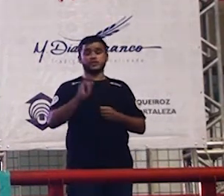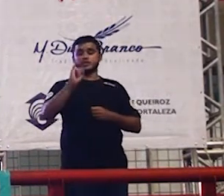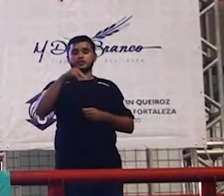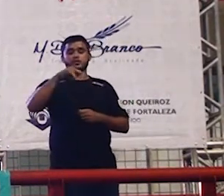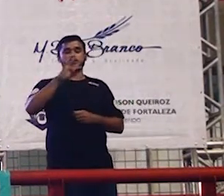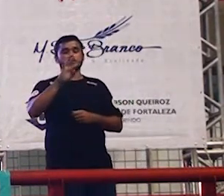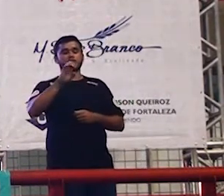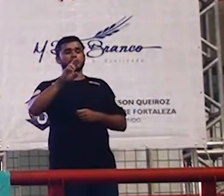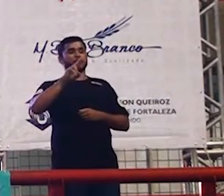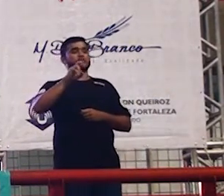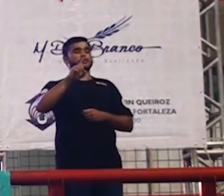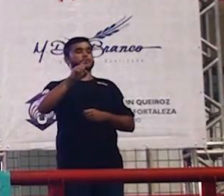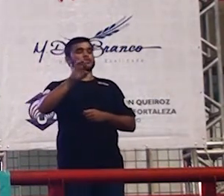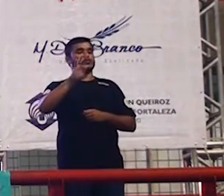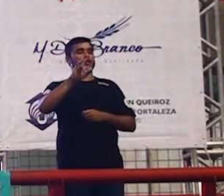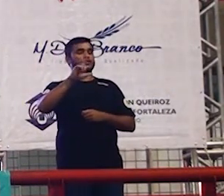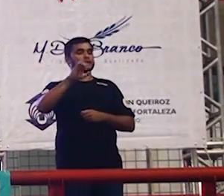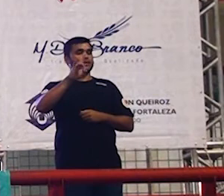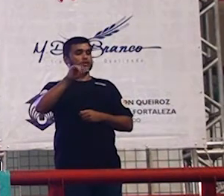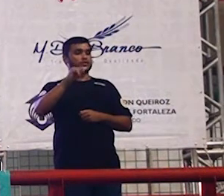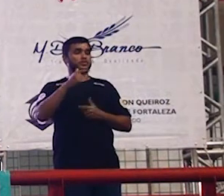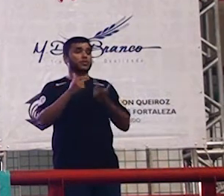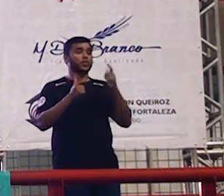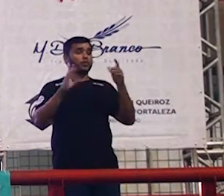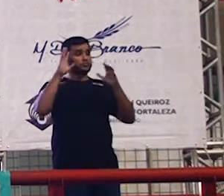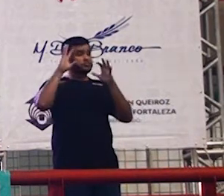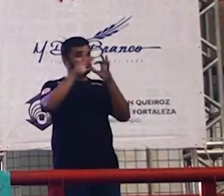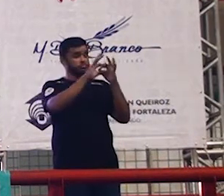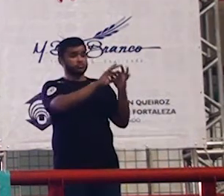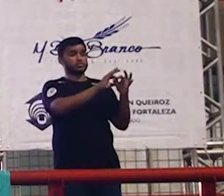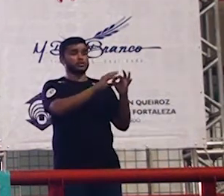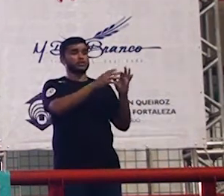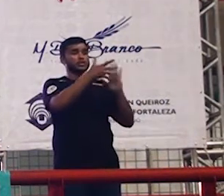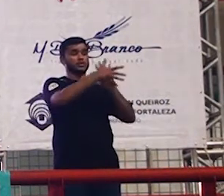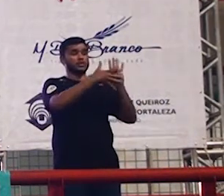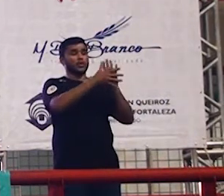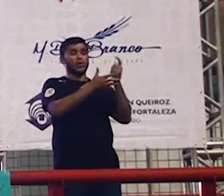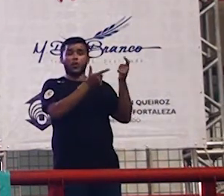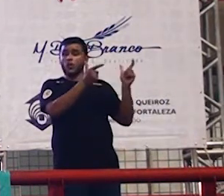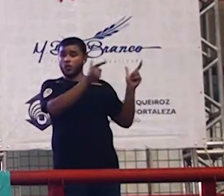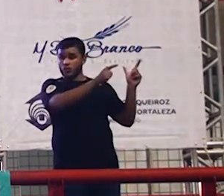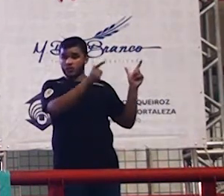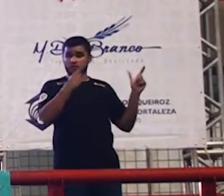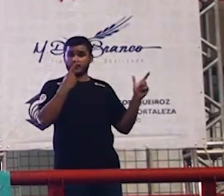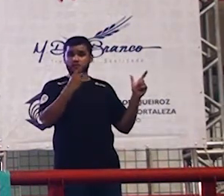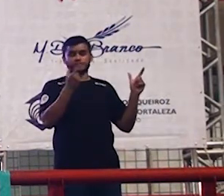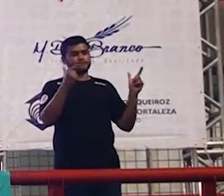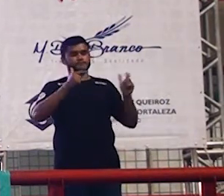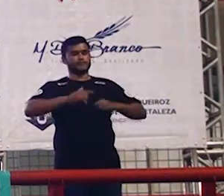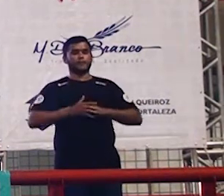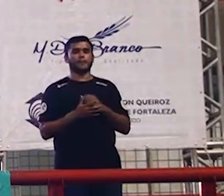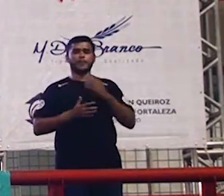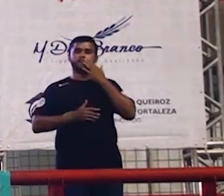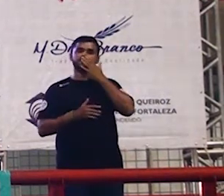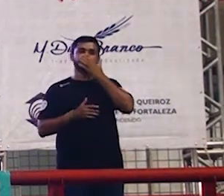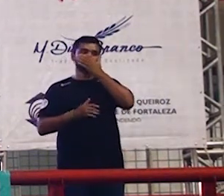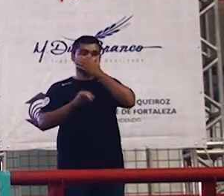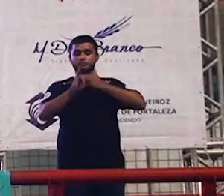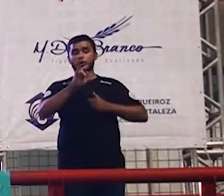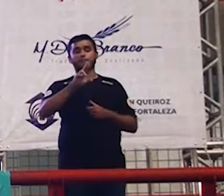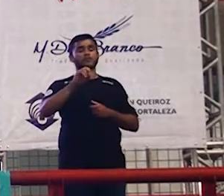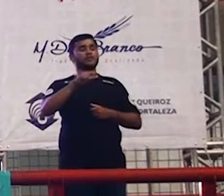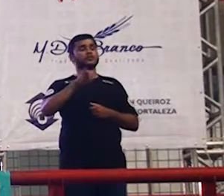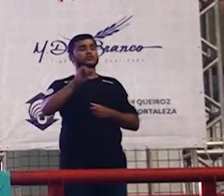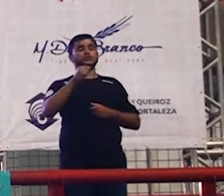Intertextualidade, na qual o texto retoma e reelabora outros textos. Ele está dialogando com algum outro texto aí? Não. Ironia,